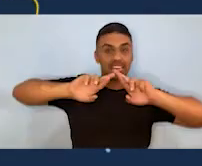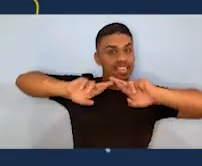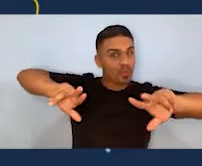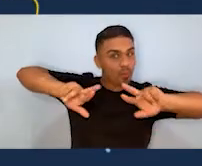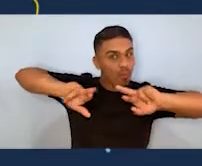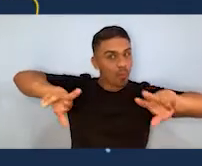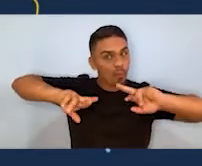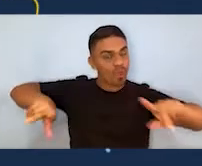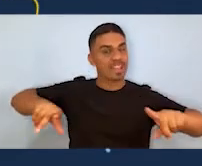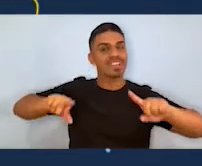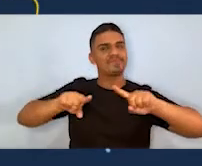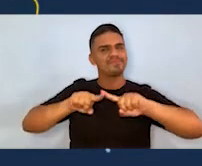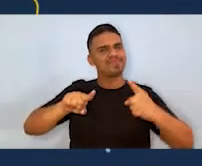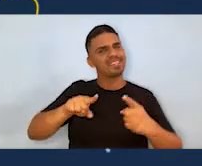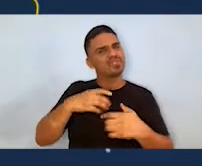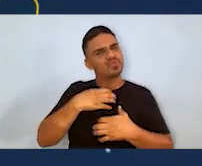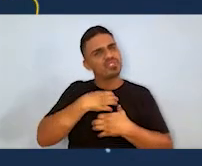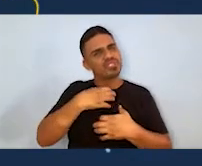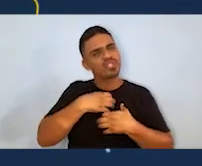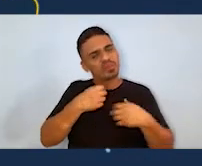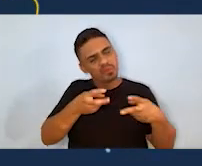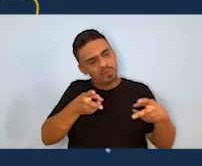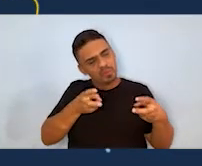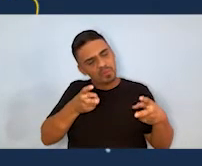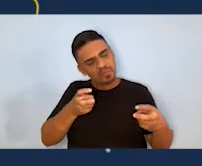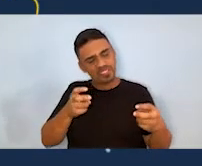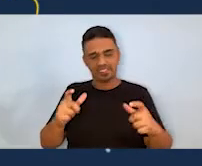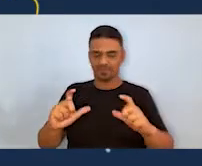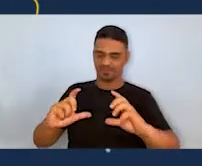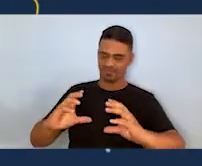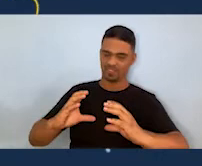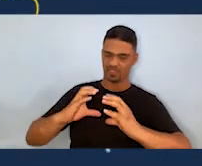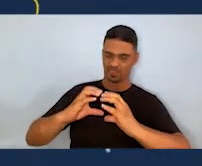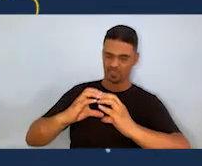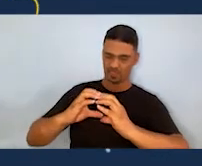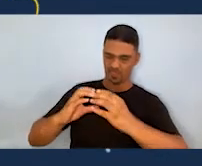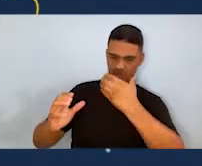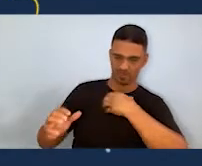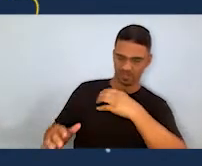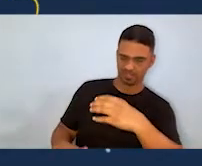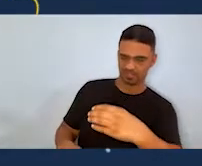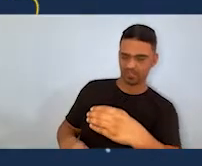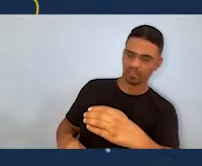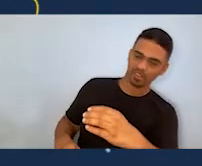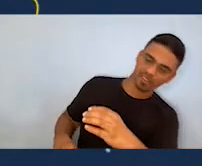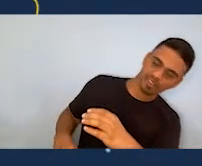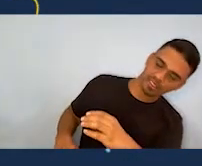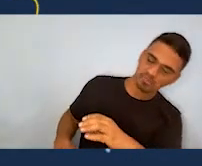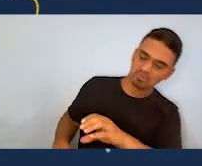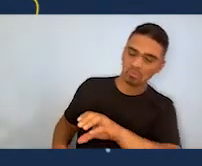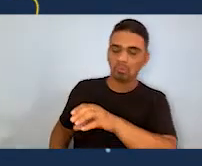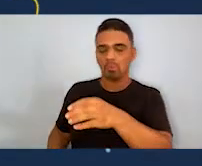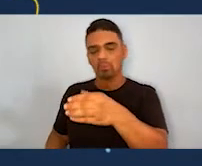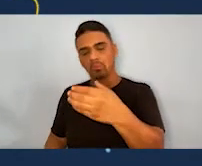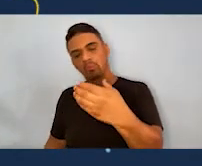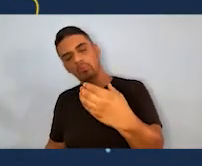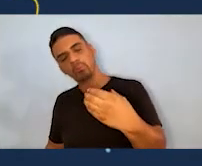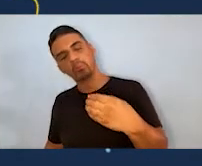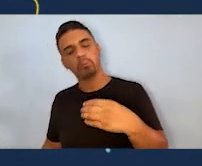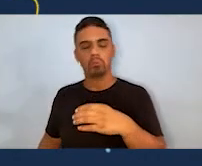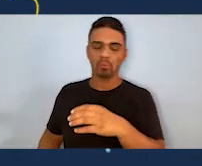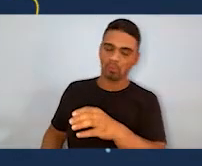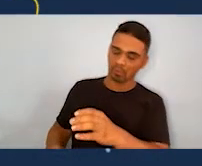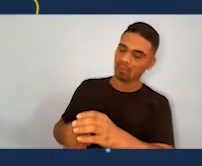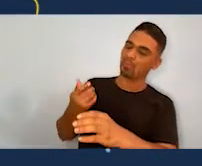continua sendo elemento 2D, mas ela dá uma sensação um pouco mais tridimensional, que você olha e você fala, putz, eu podia pegar essa maçã para mim,